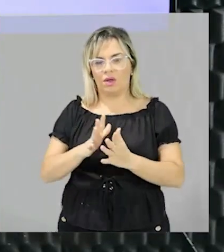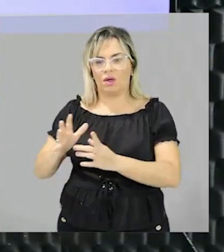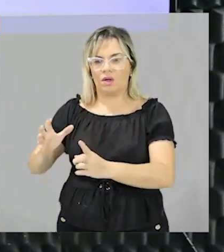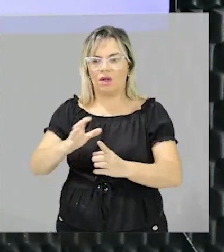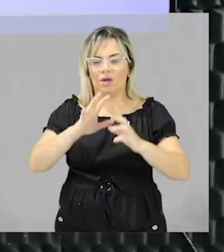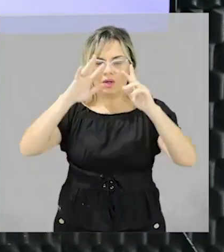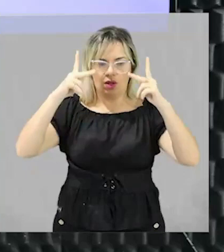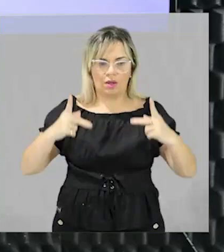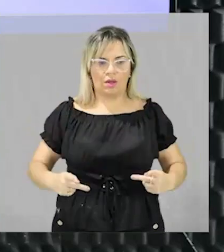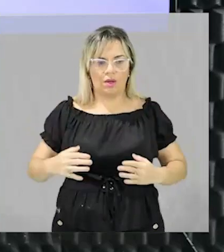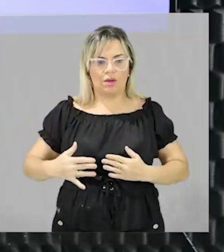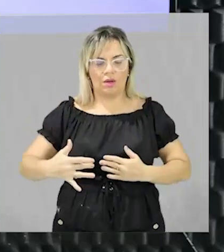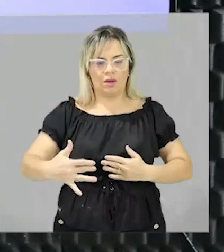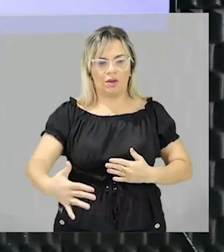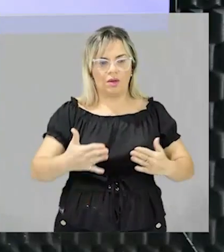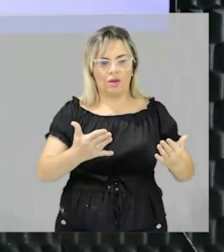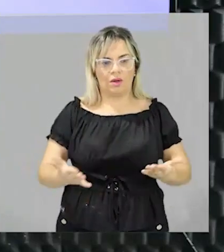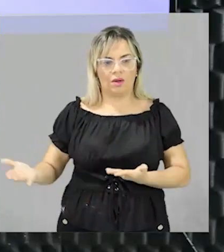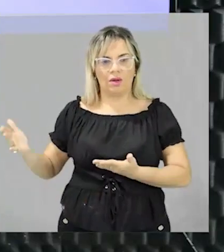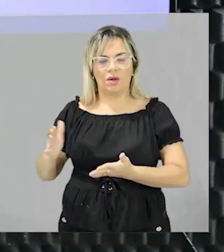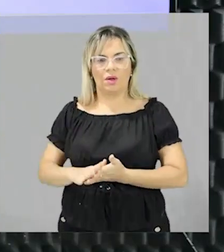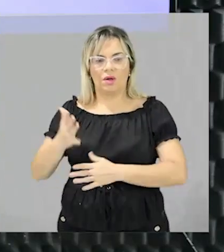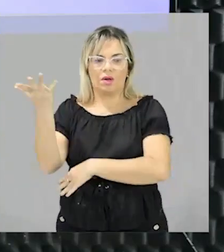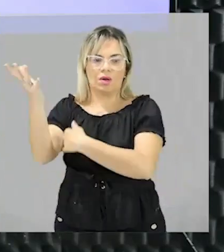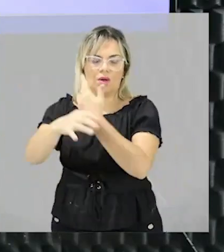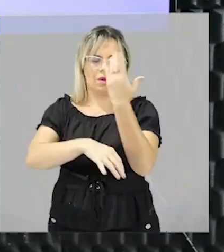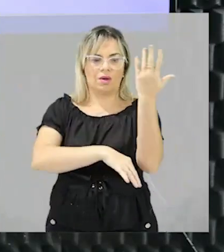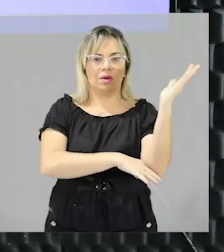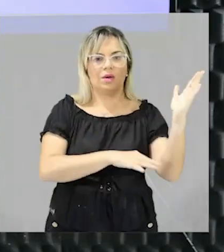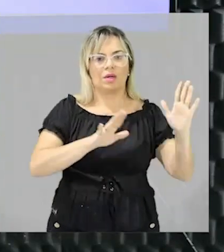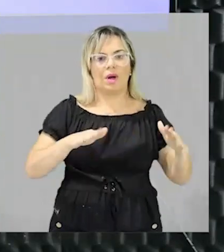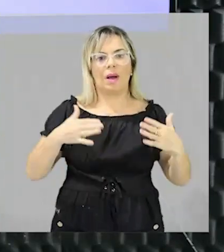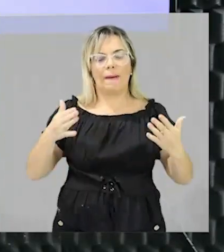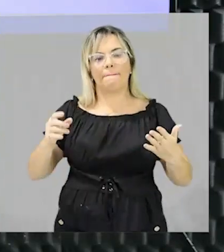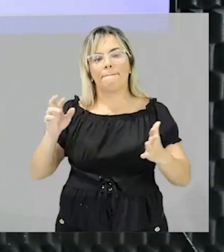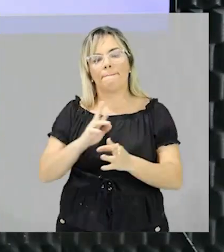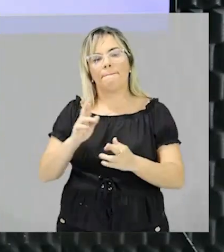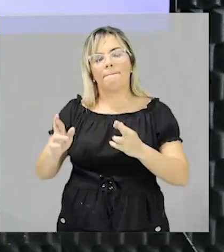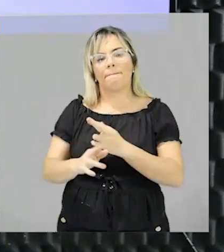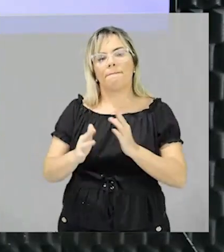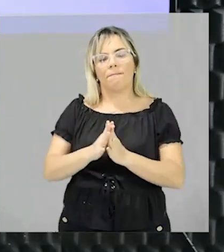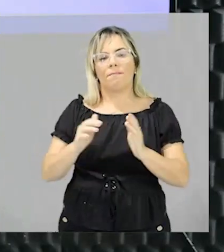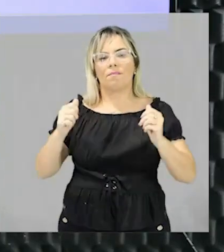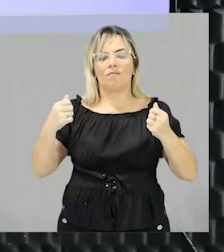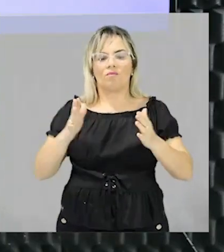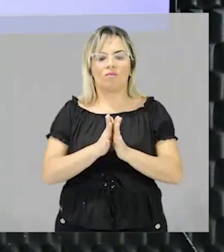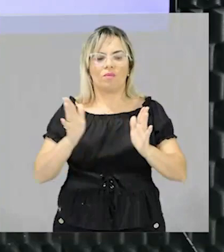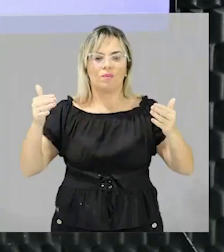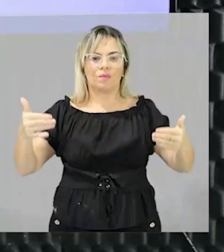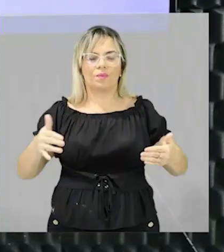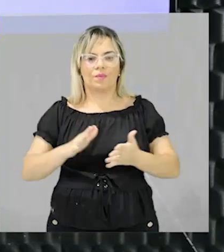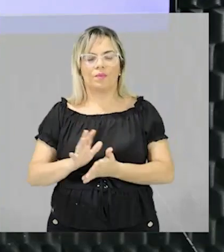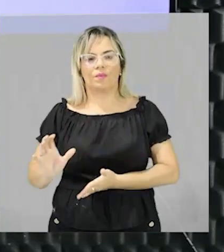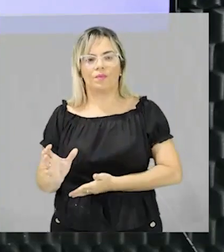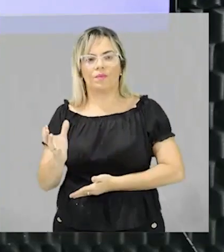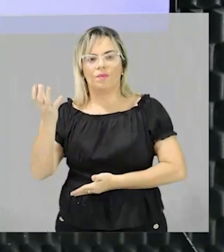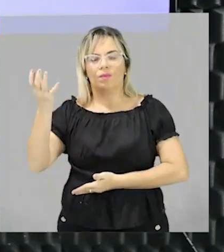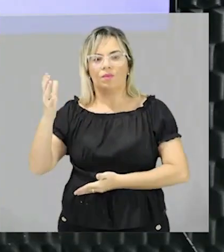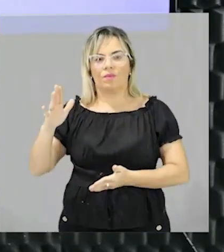nos processos de quê? Ora, são nos processos ambientais. Os processos ambientais, galera, tu precisa estar atento, eles vão acontecer onde?